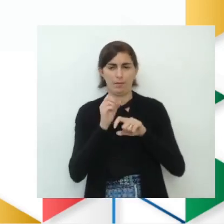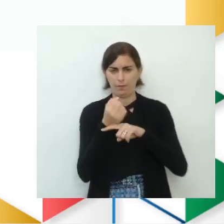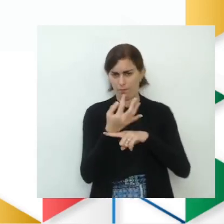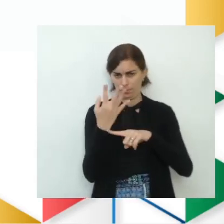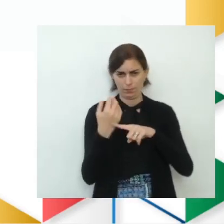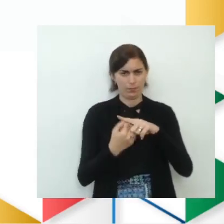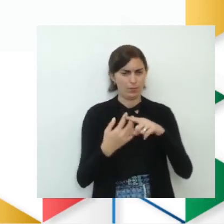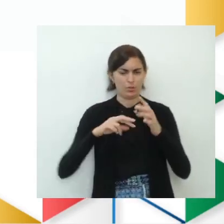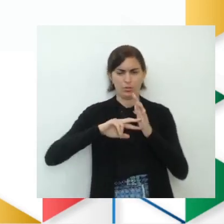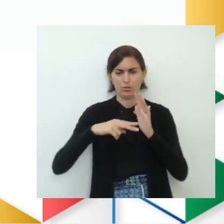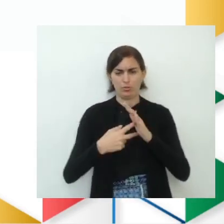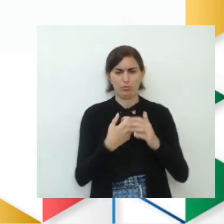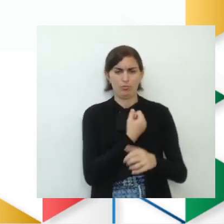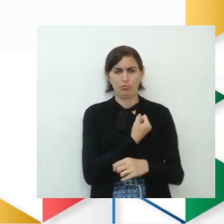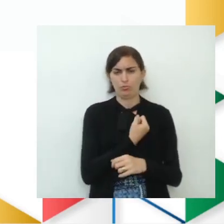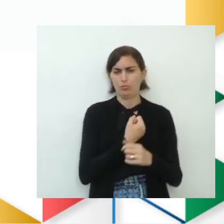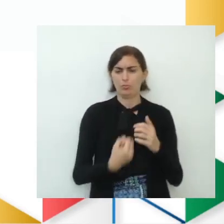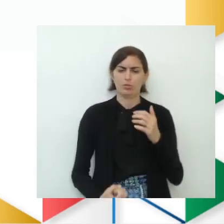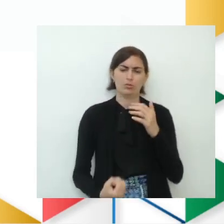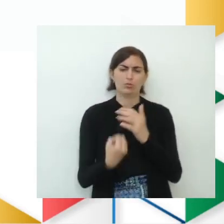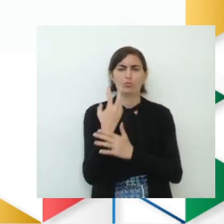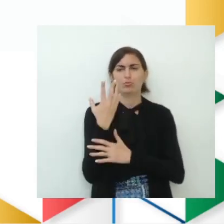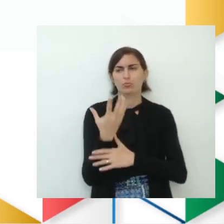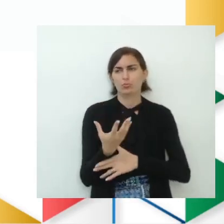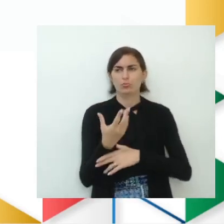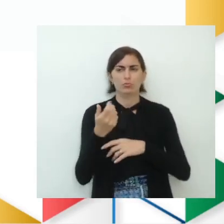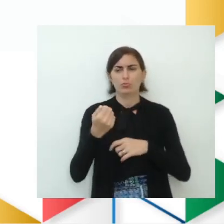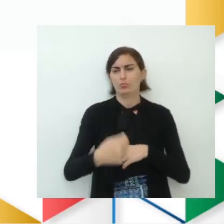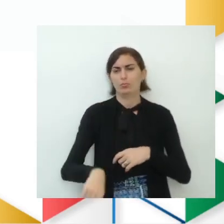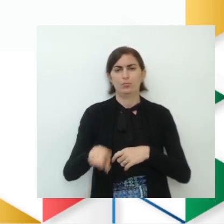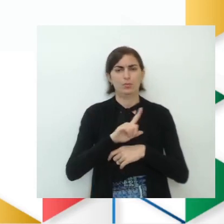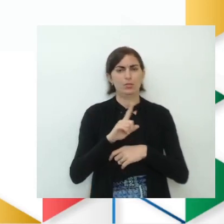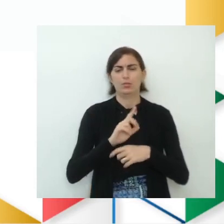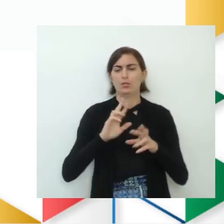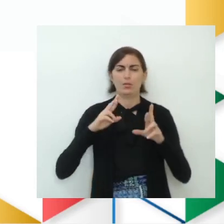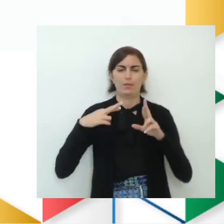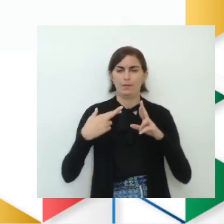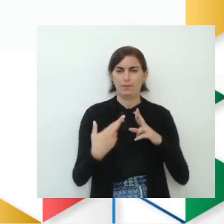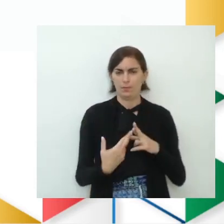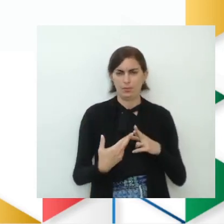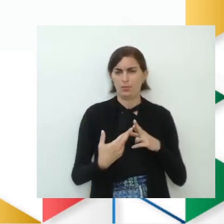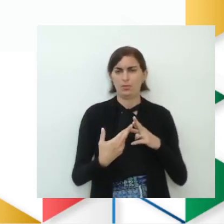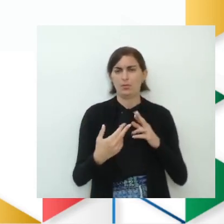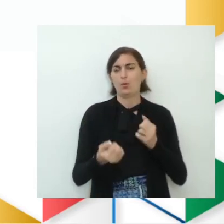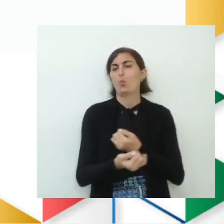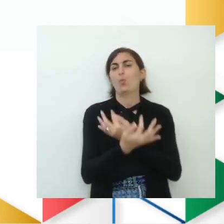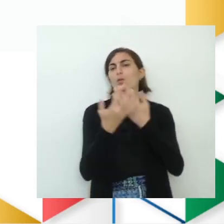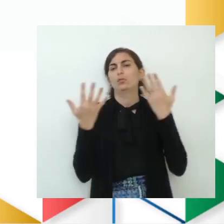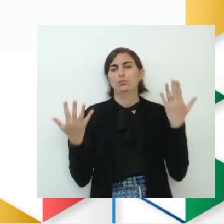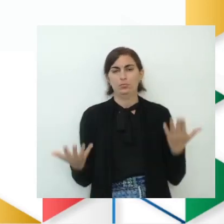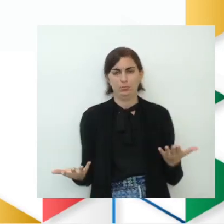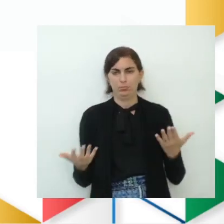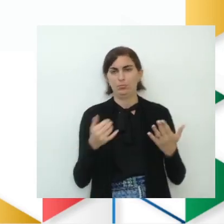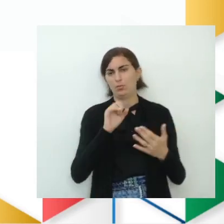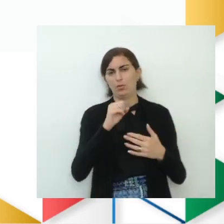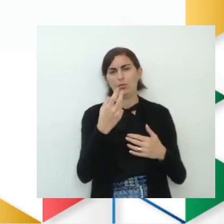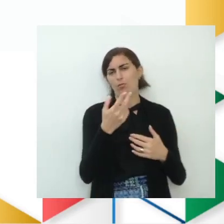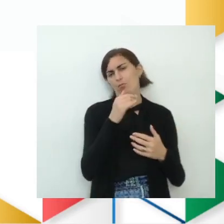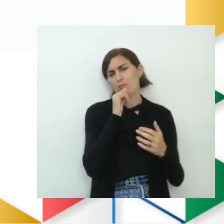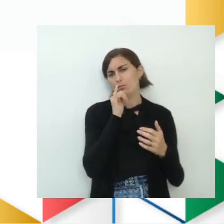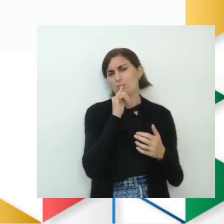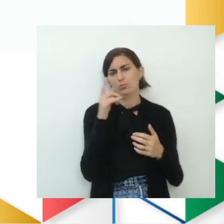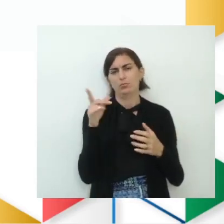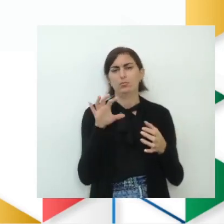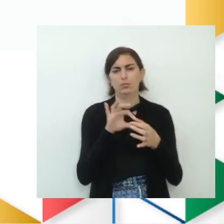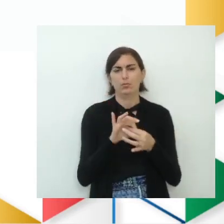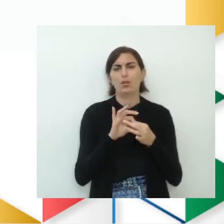com significado de número, ela surge em situações que não precisam se referir especificamente a uma quantidade, ou até mesmo ela pode